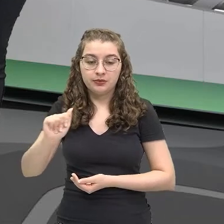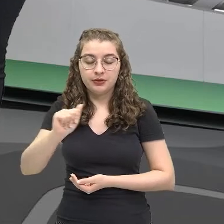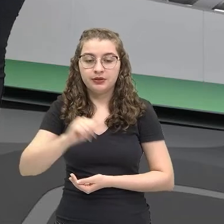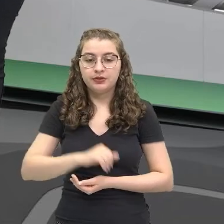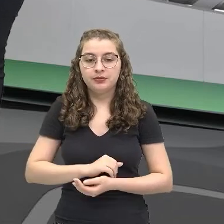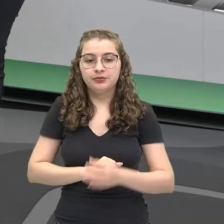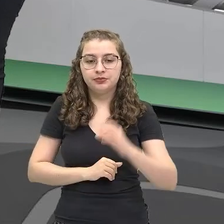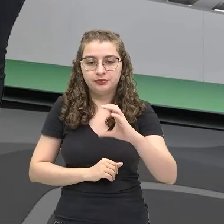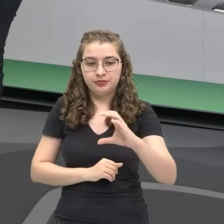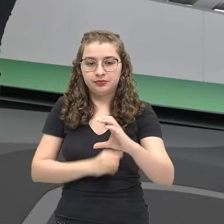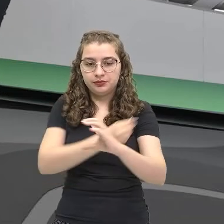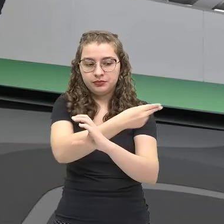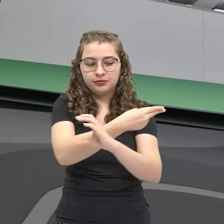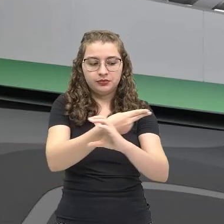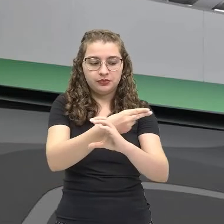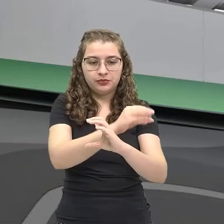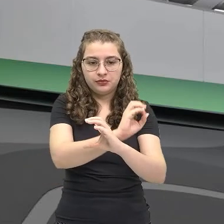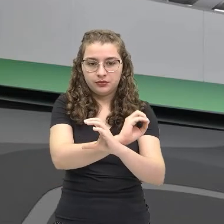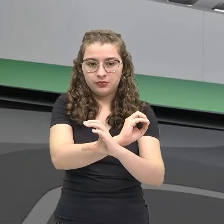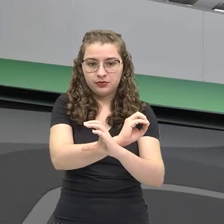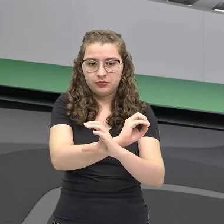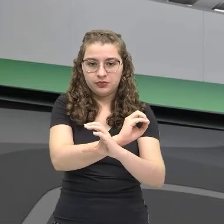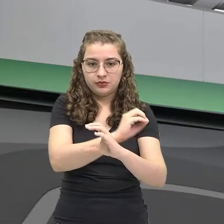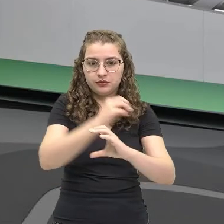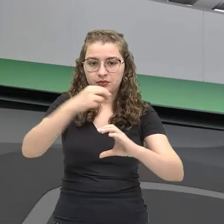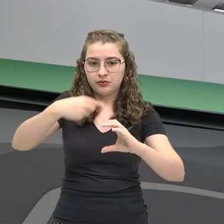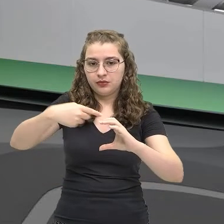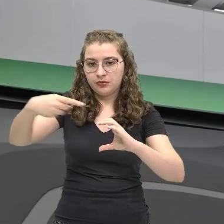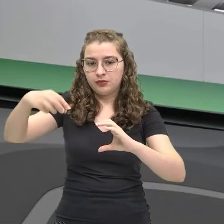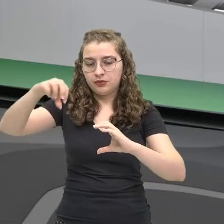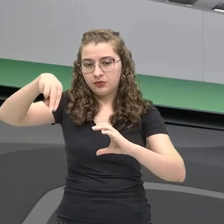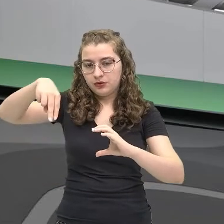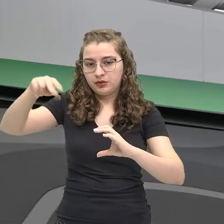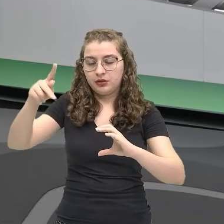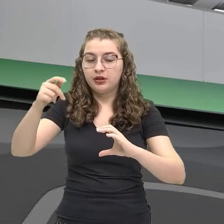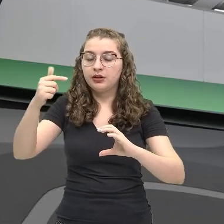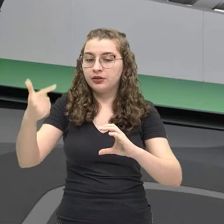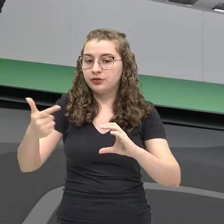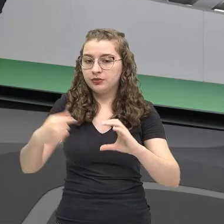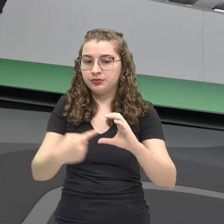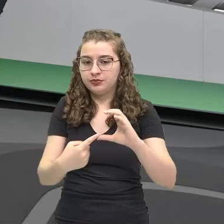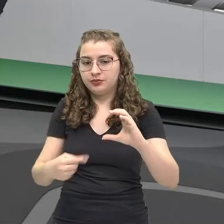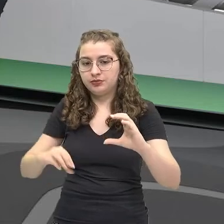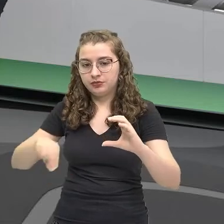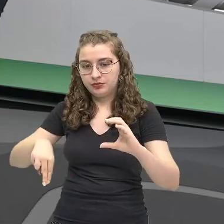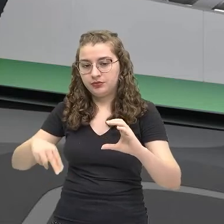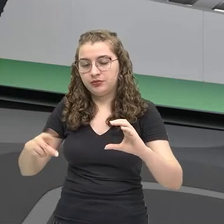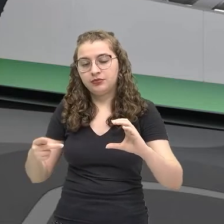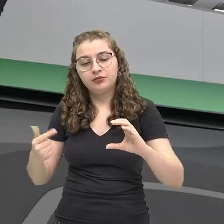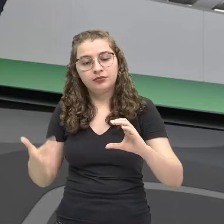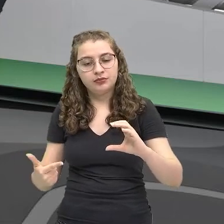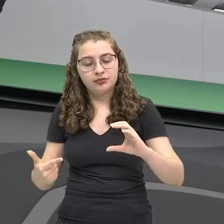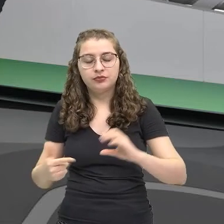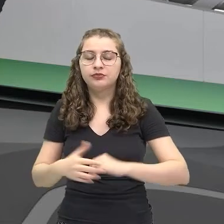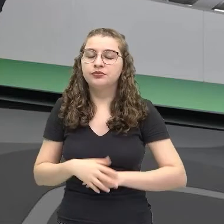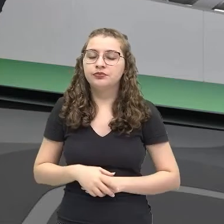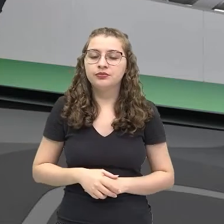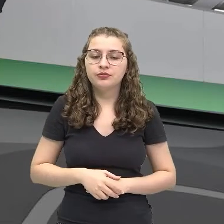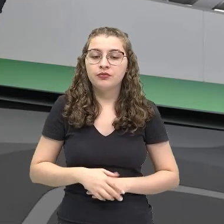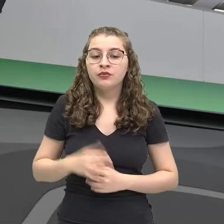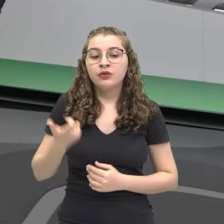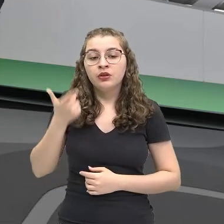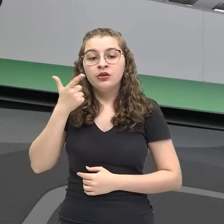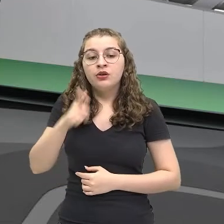carbônico. E essa ureia ela tem uma grande importância comercial e, além do mais, a gente consegue,